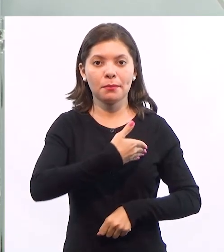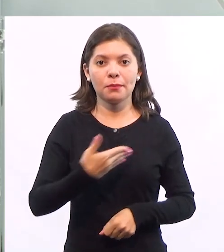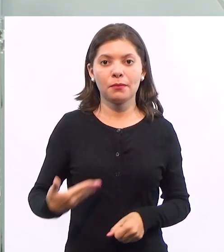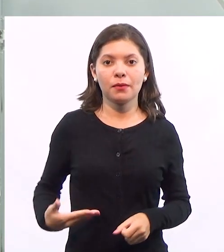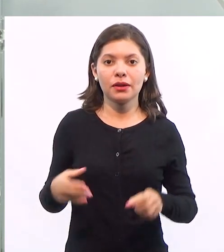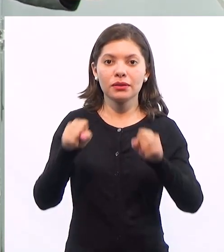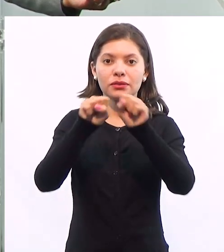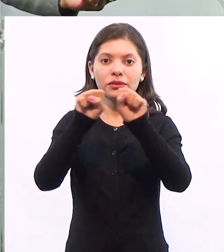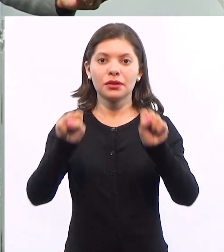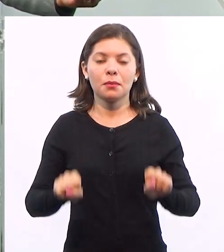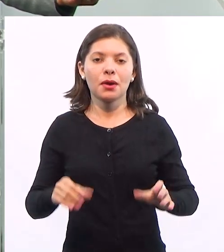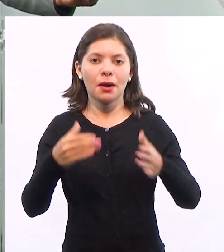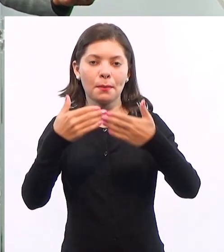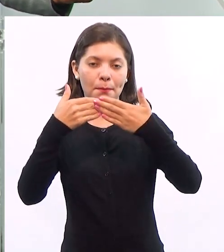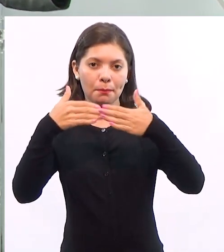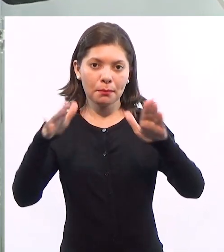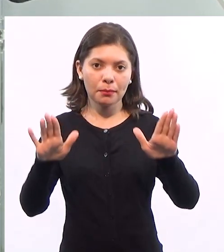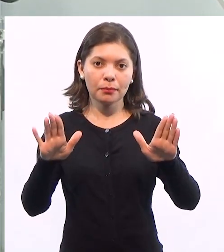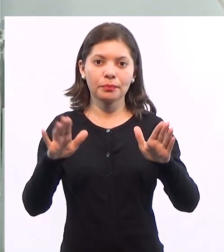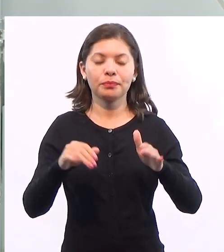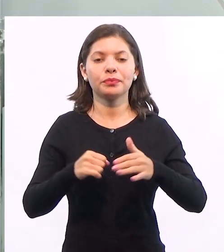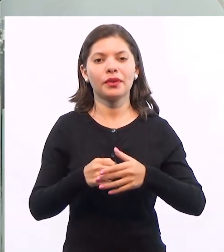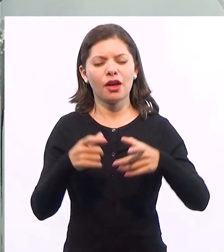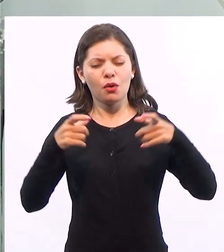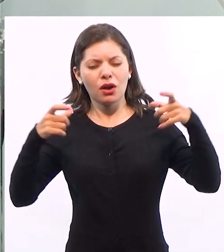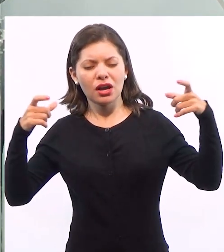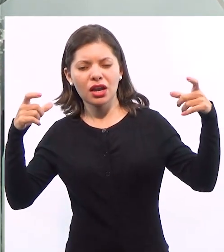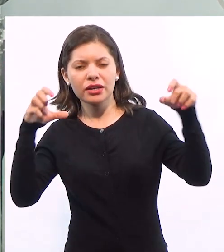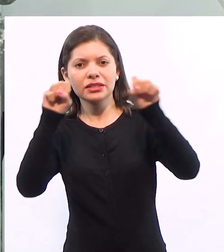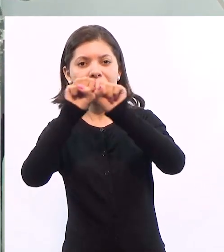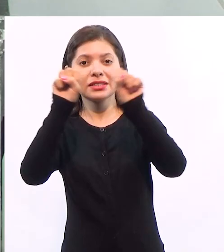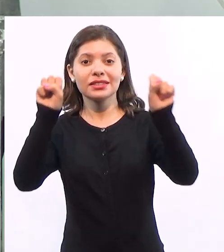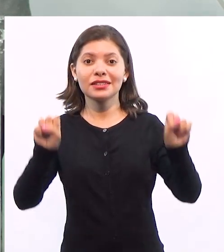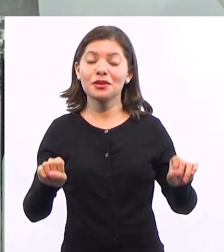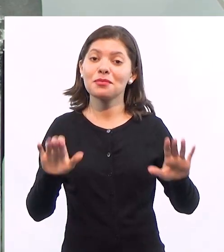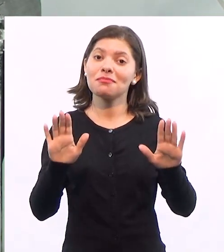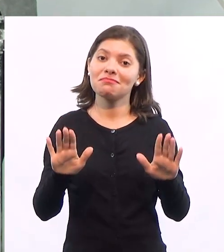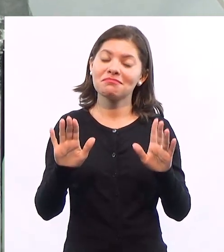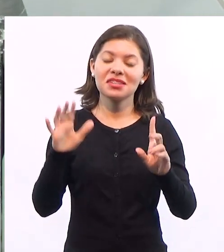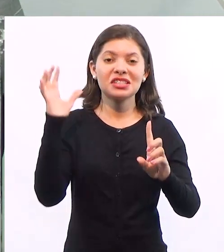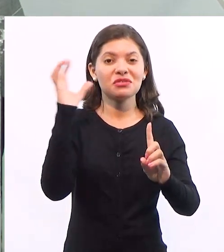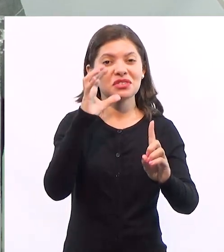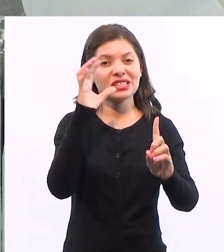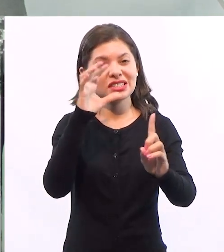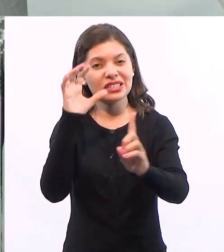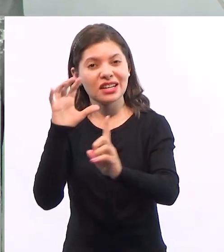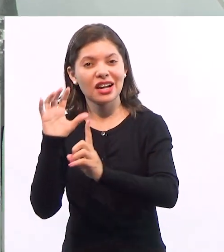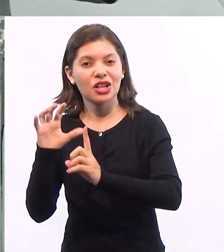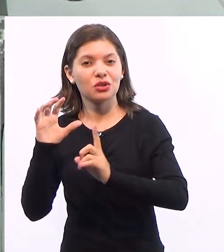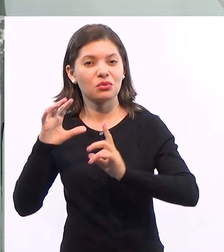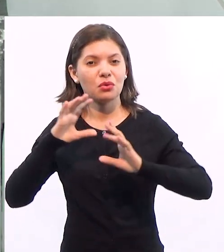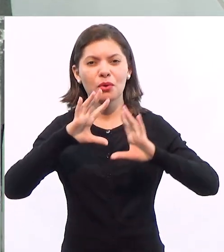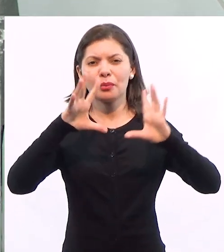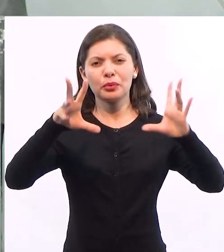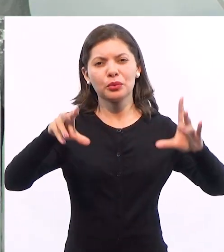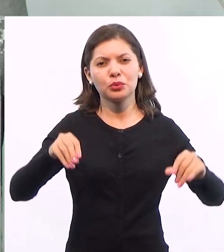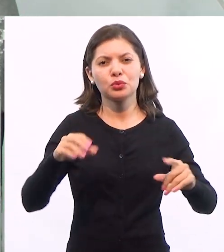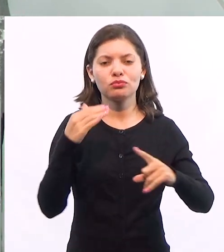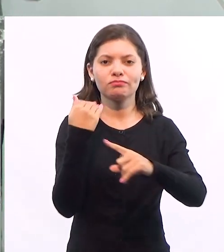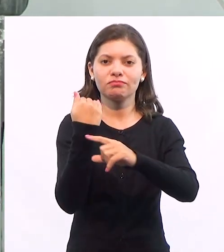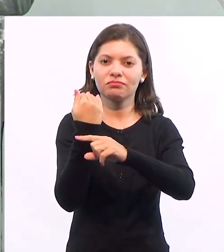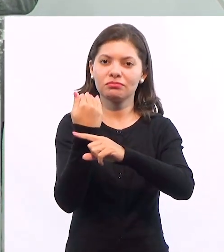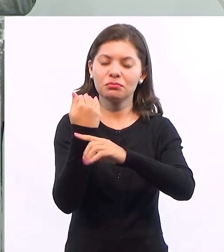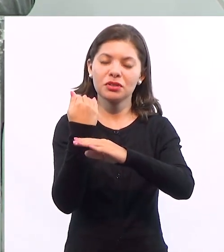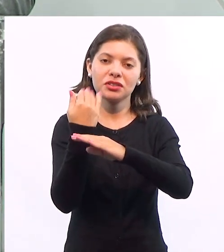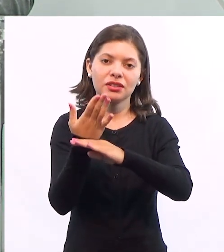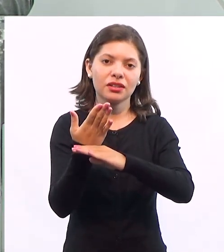privada. Sistema aberto, tá bom? Funciona como um grande sistema, mas que é influenciado por todo o meio